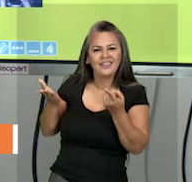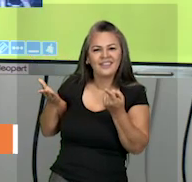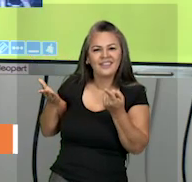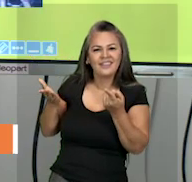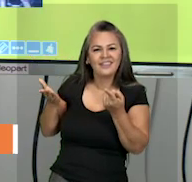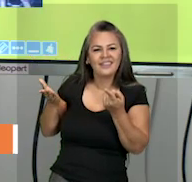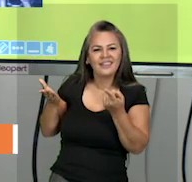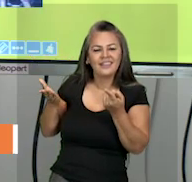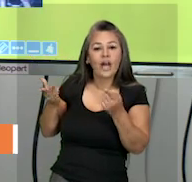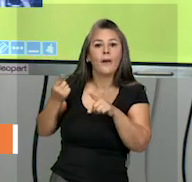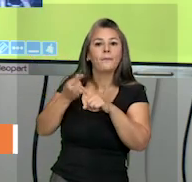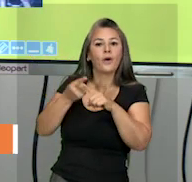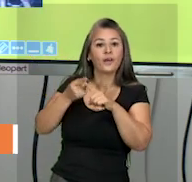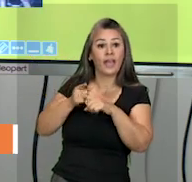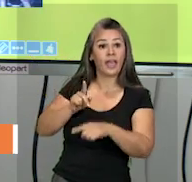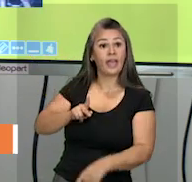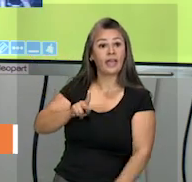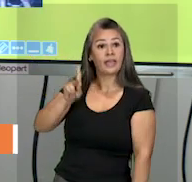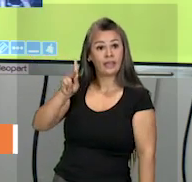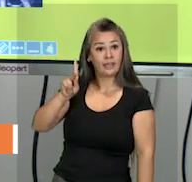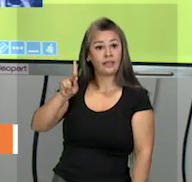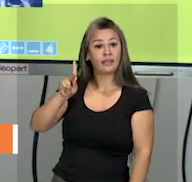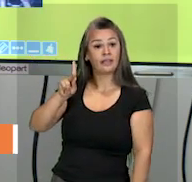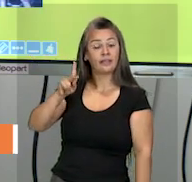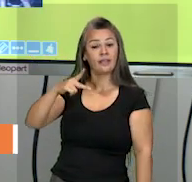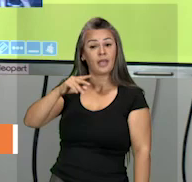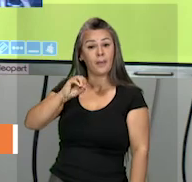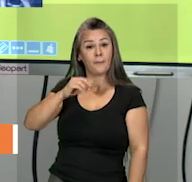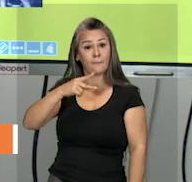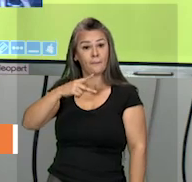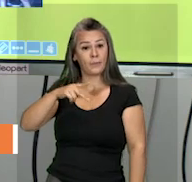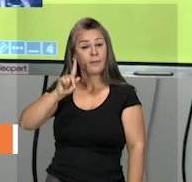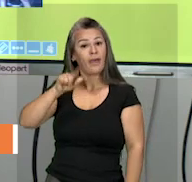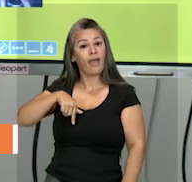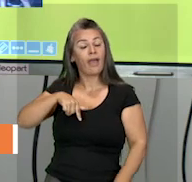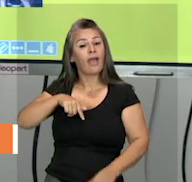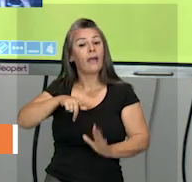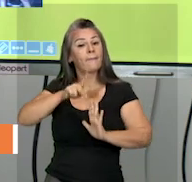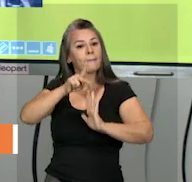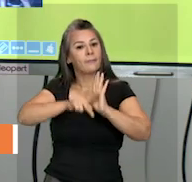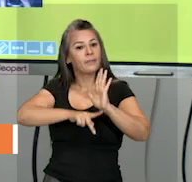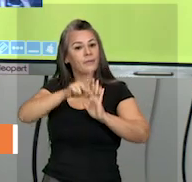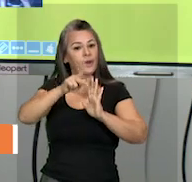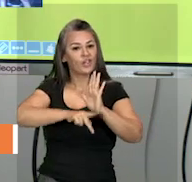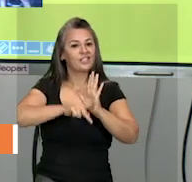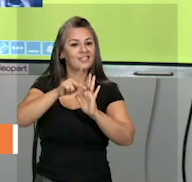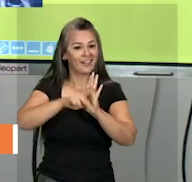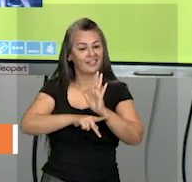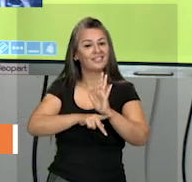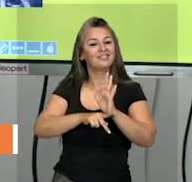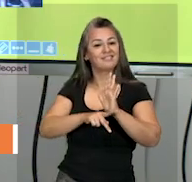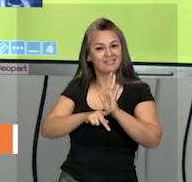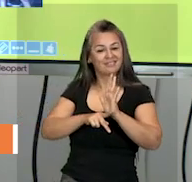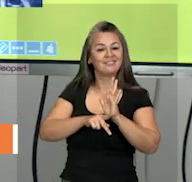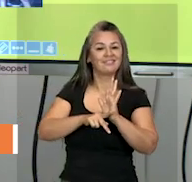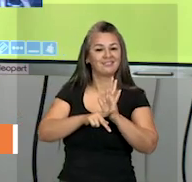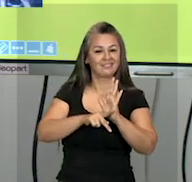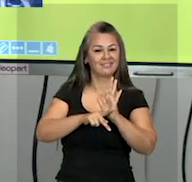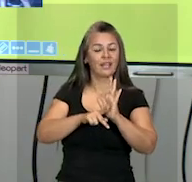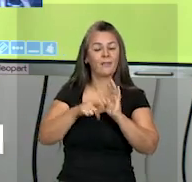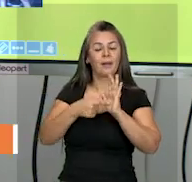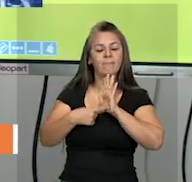porque o K-pop, ele é um projeto coreano de o que a gente chama de soft power, não, ou poder